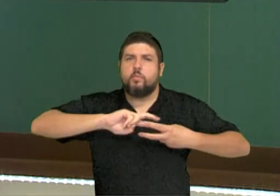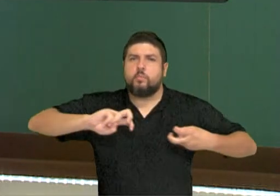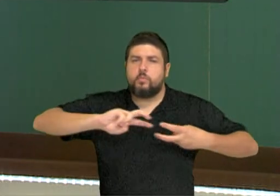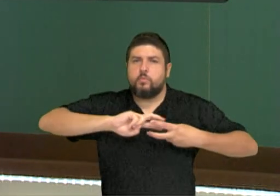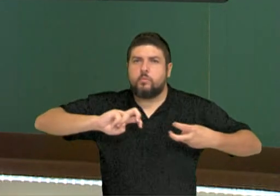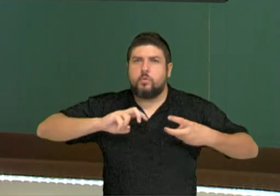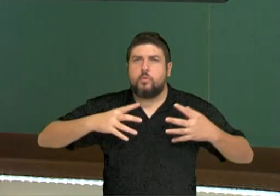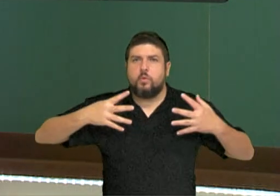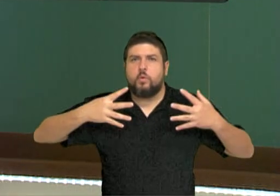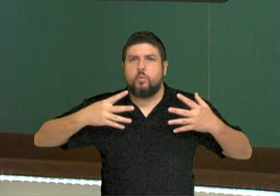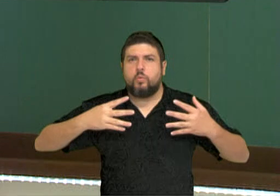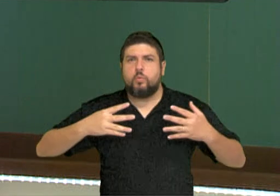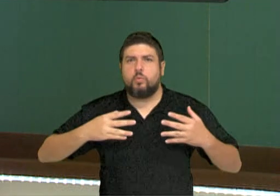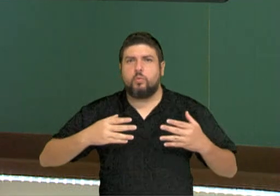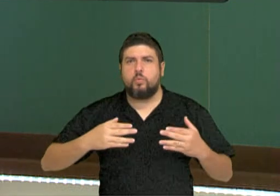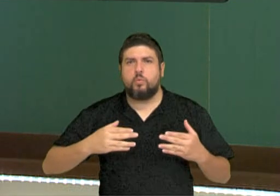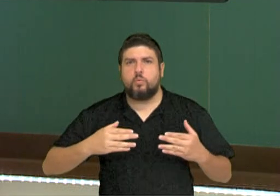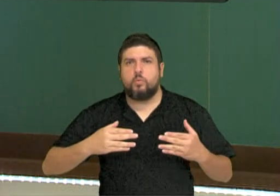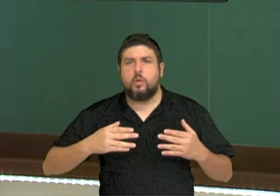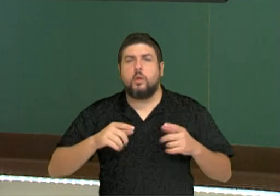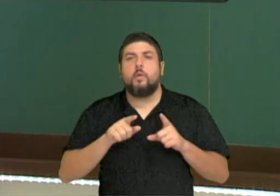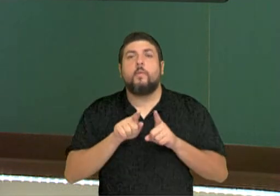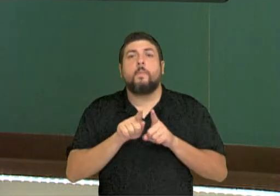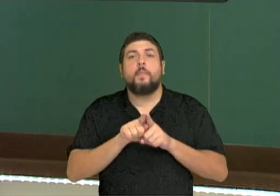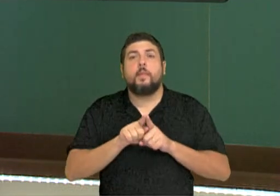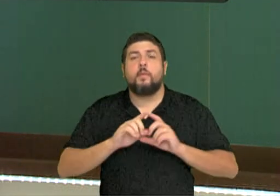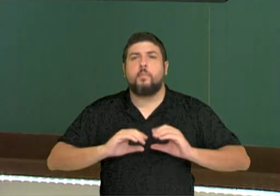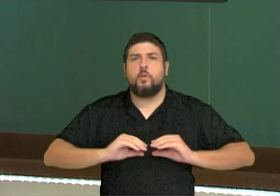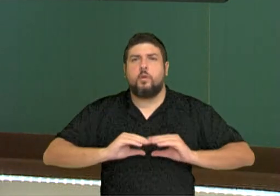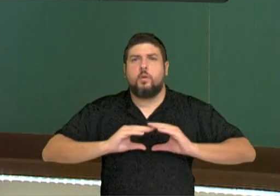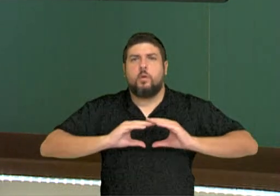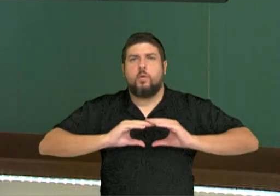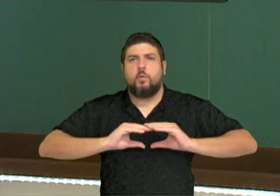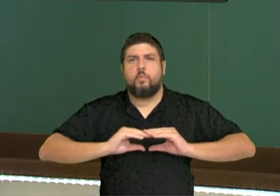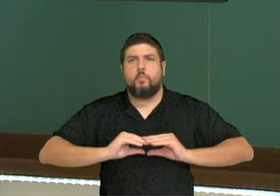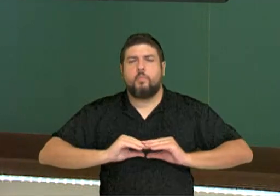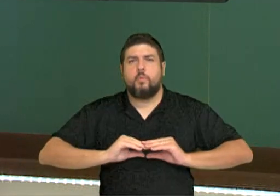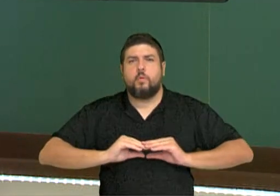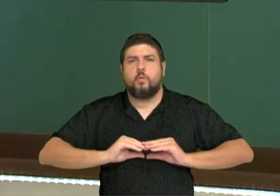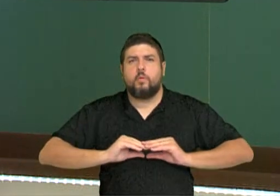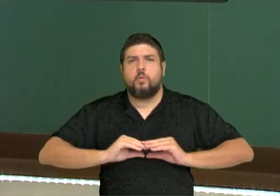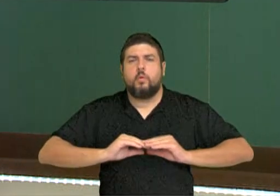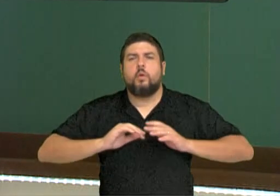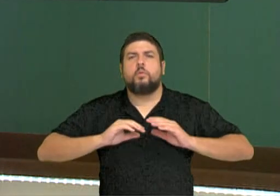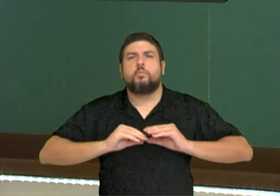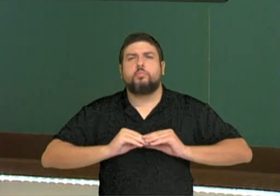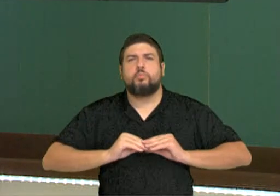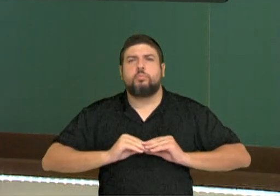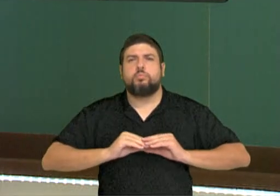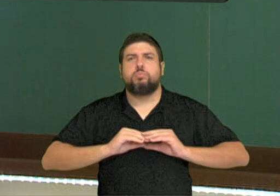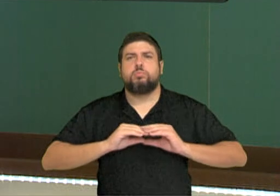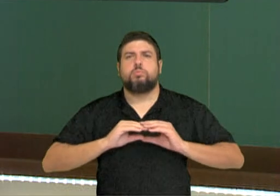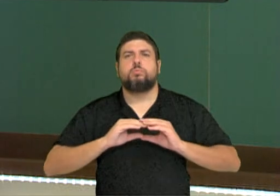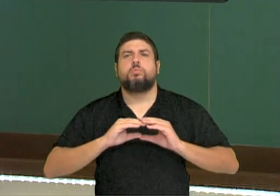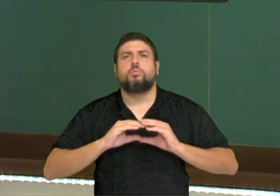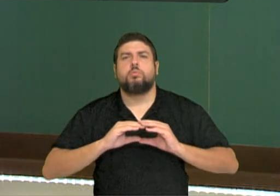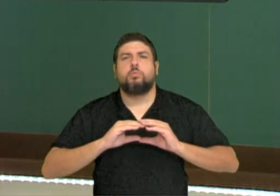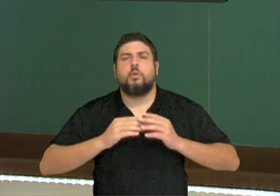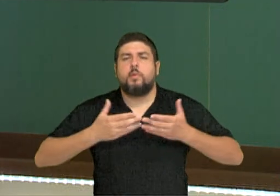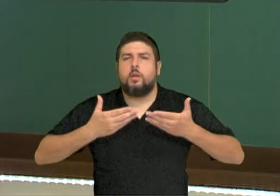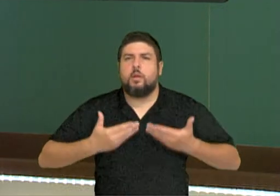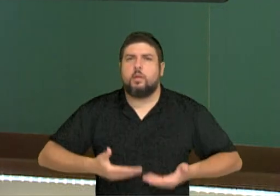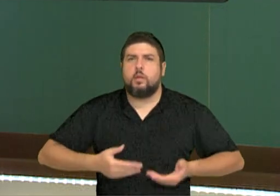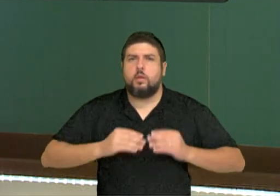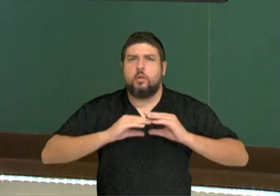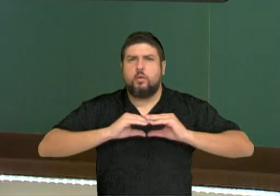tempo, o nosso diafragma também relaxa. Quando ele relaxa, ele sobe e, ao subir, ele vai